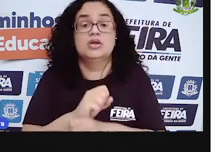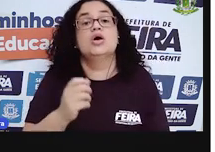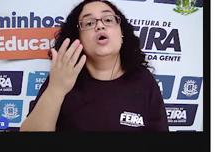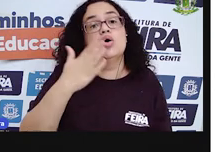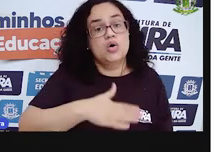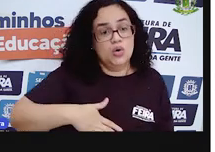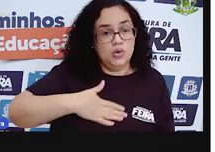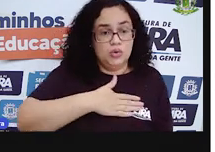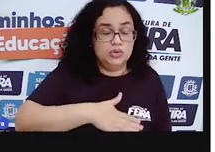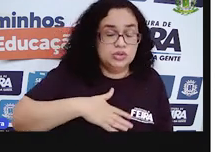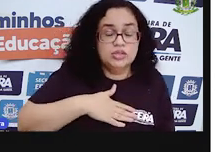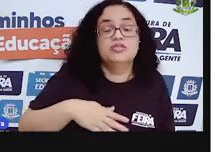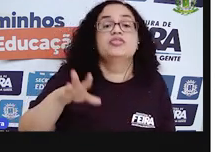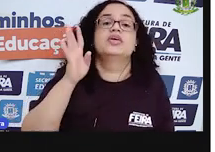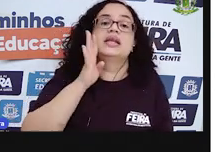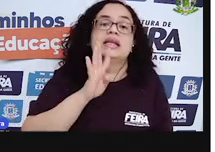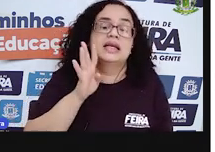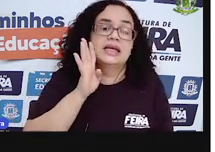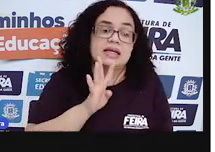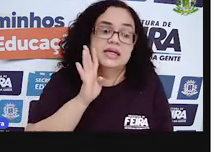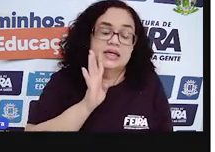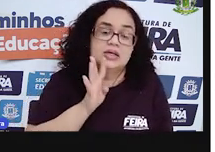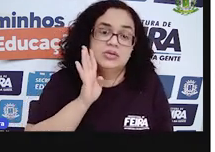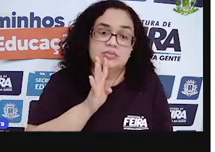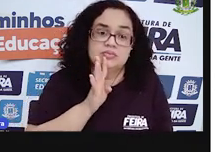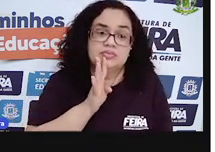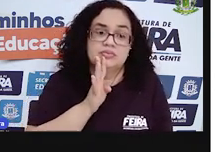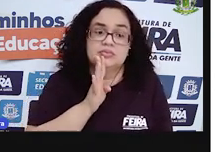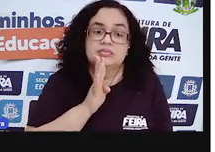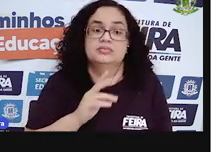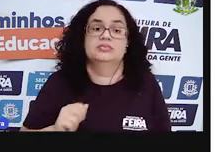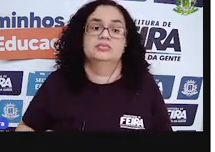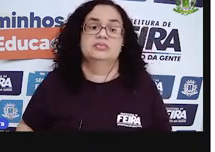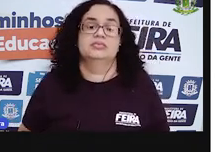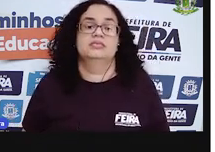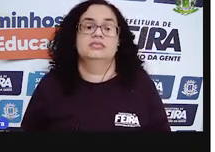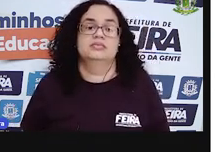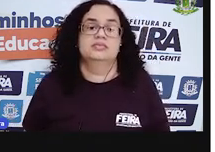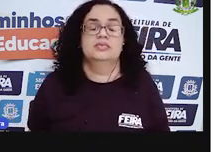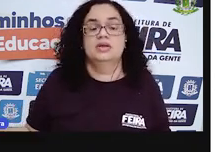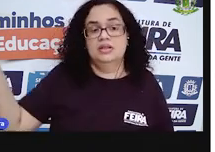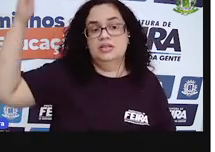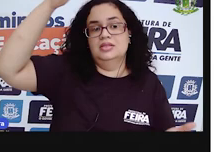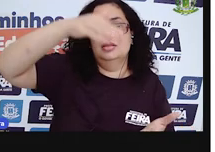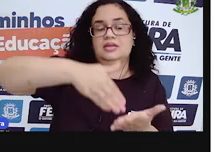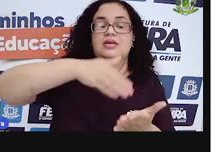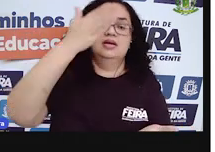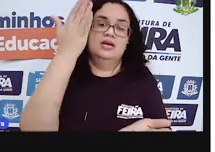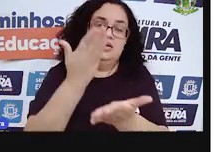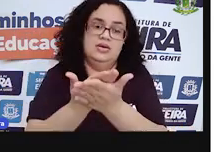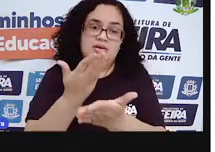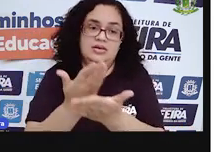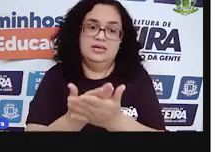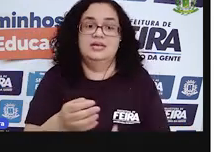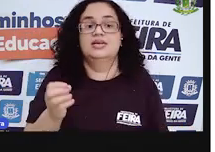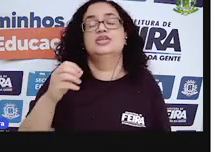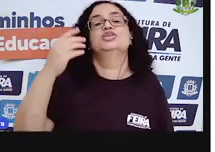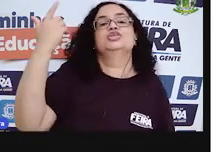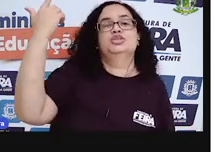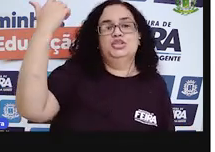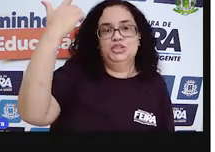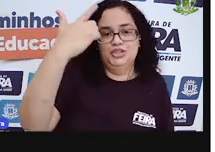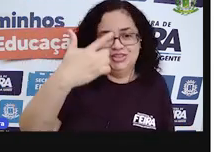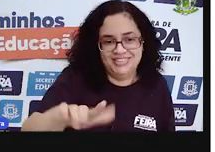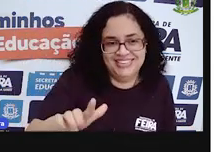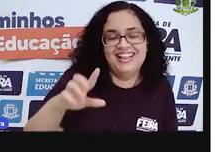que você tenha gostado para mim foi muito bacana Oi e aí isso aí tá bom Até a nossa próxima aula